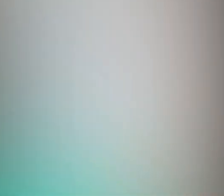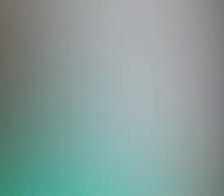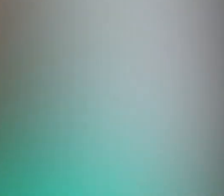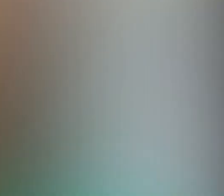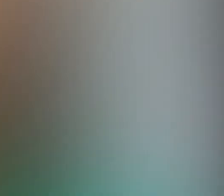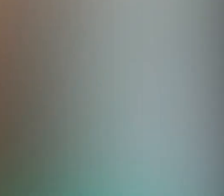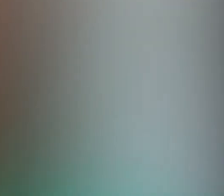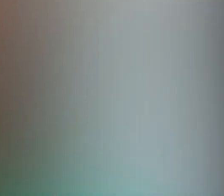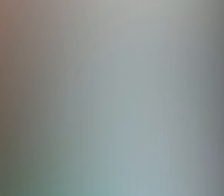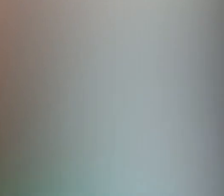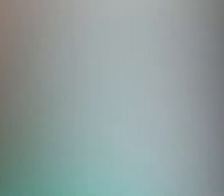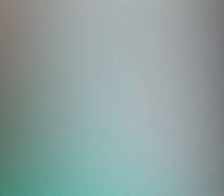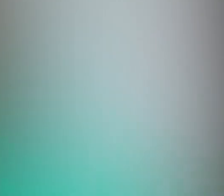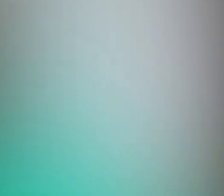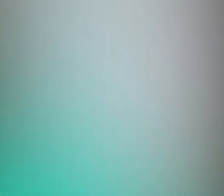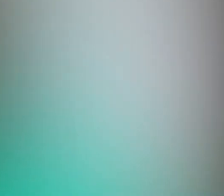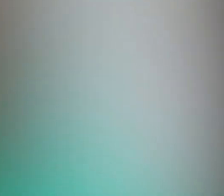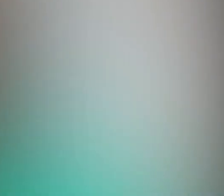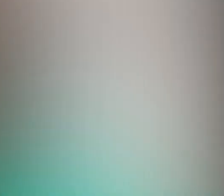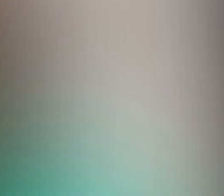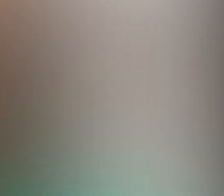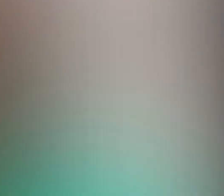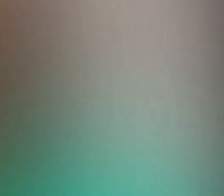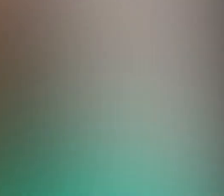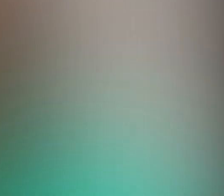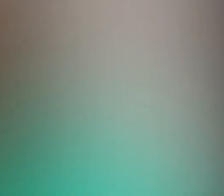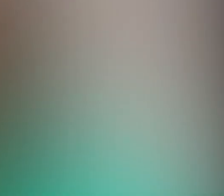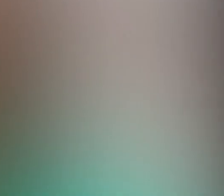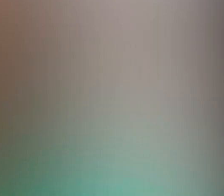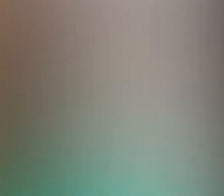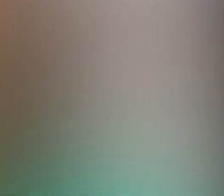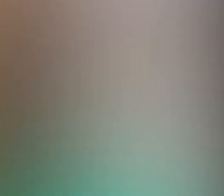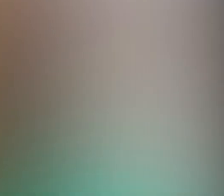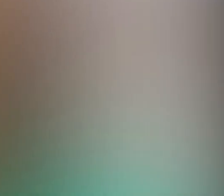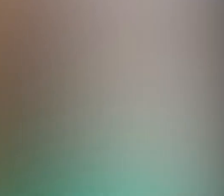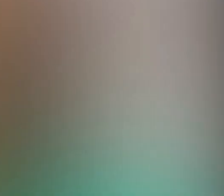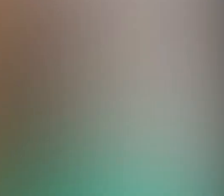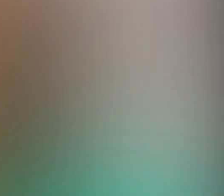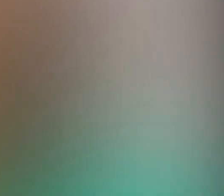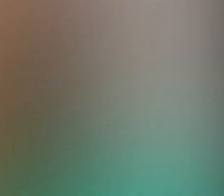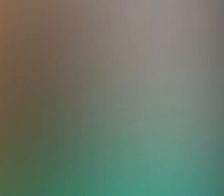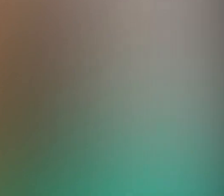Graça e paz, igreja. Mais uma vez estamos aqui, agradecendo a Deus